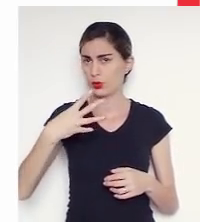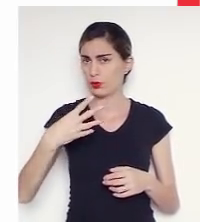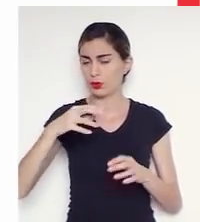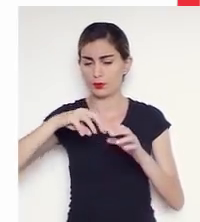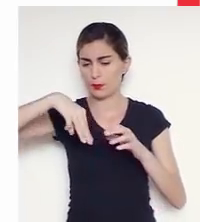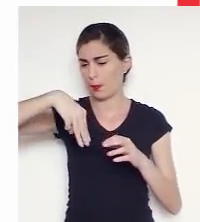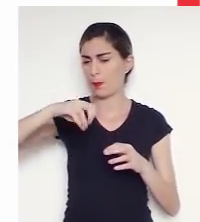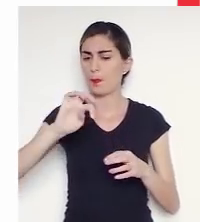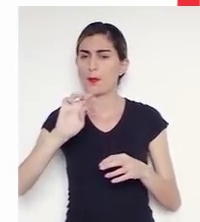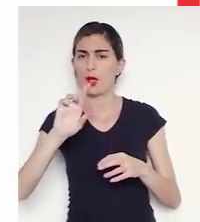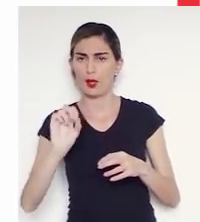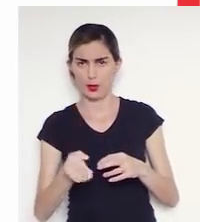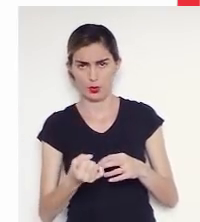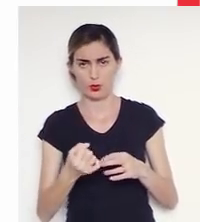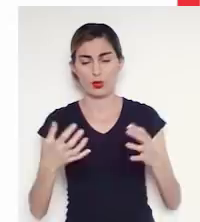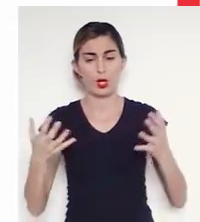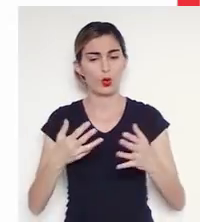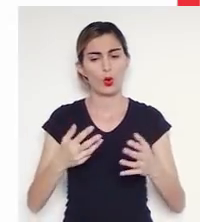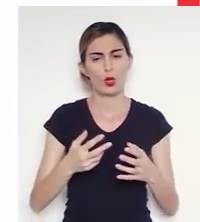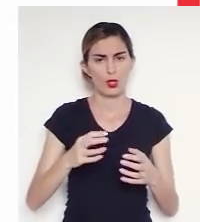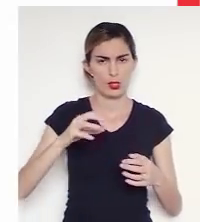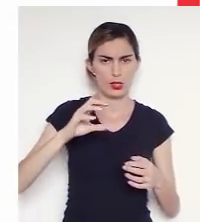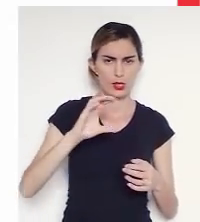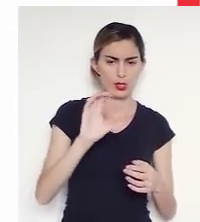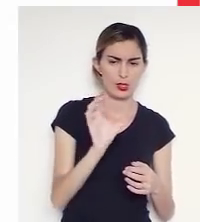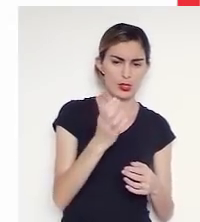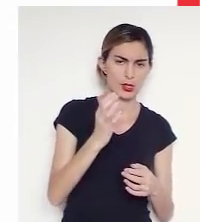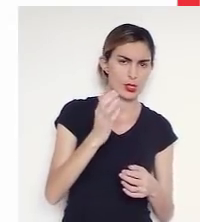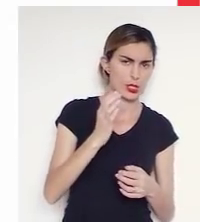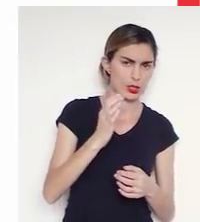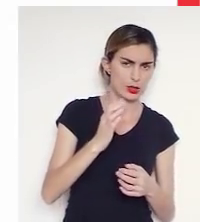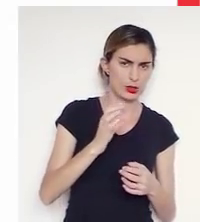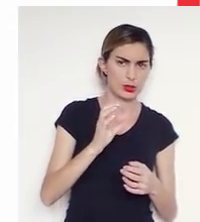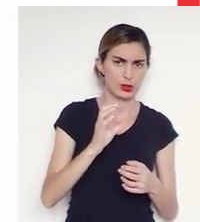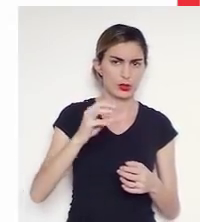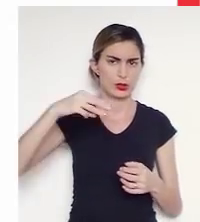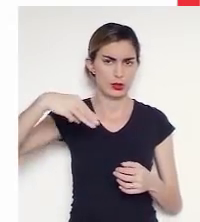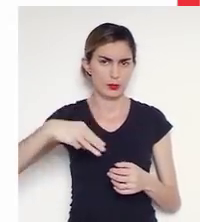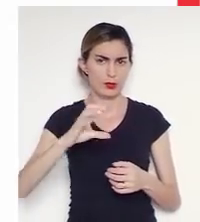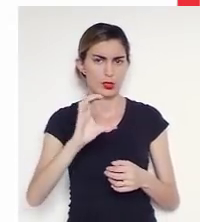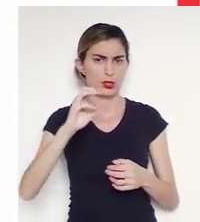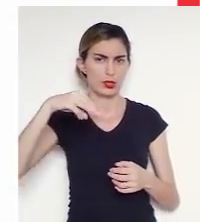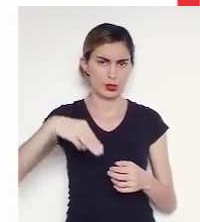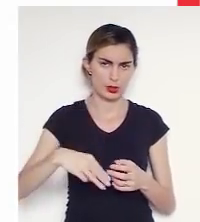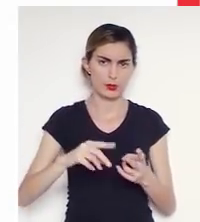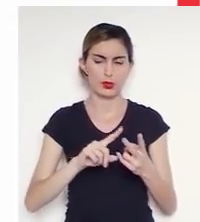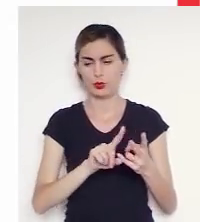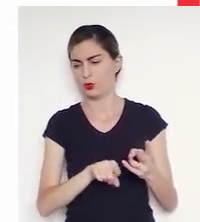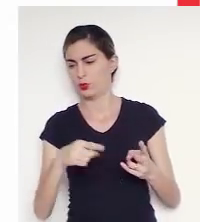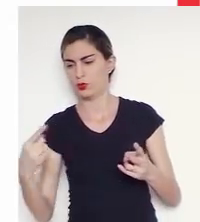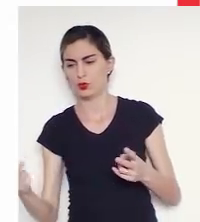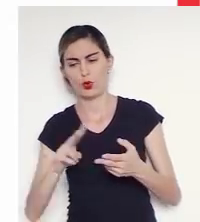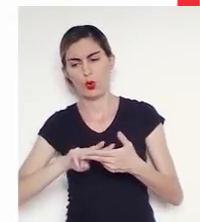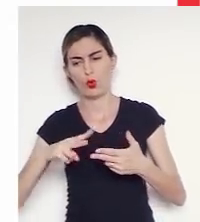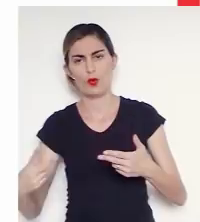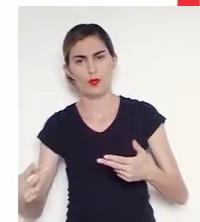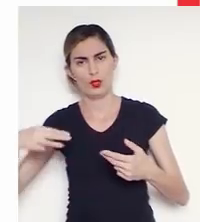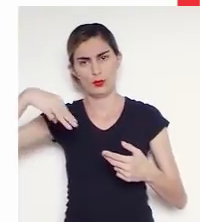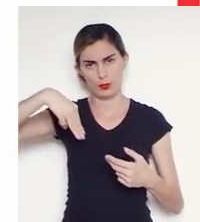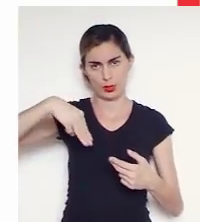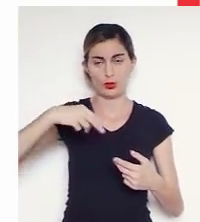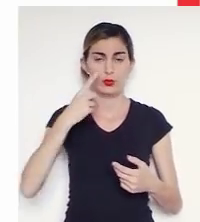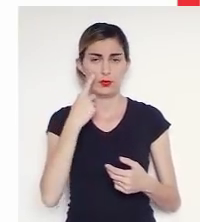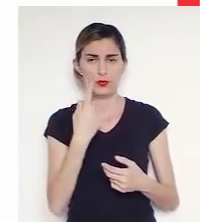Convertendo para metros, agora de centímetros para metros. Perceba que a vírgula, então, ela vai